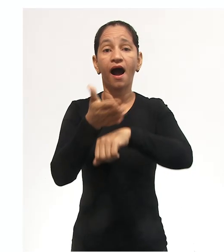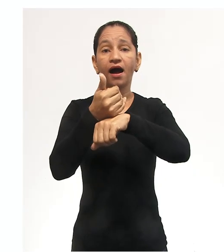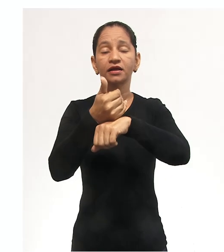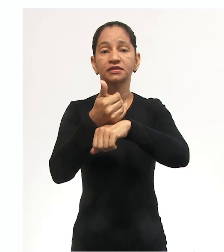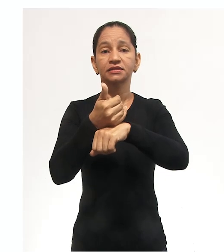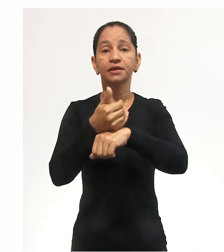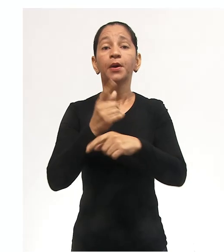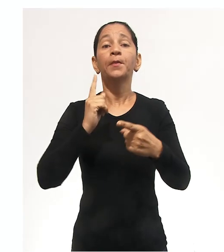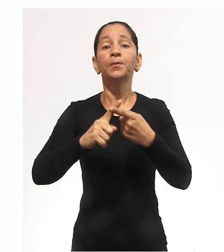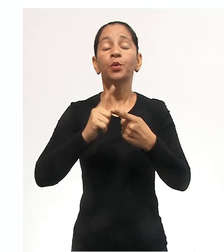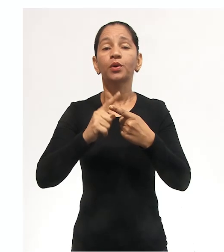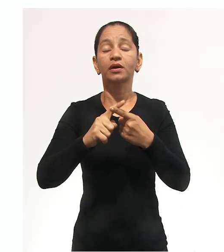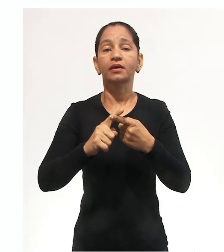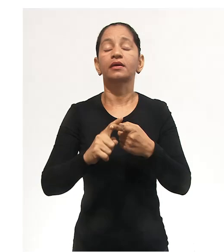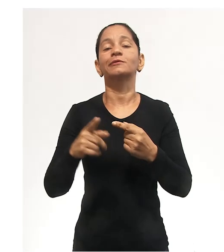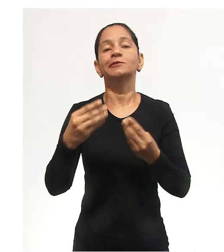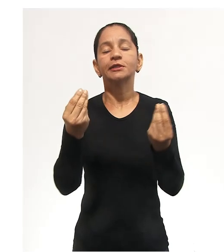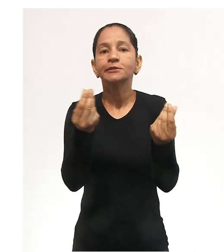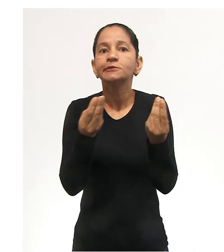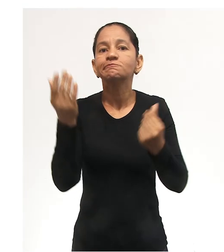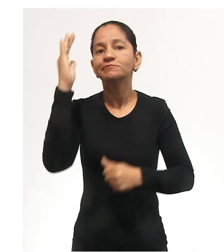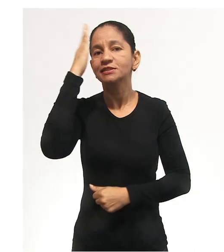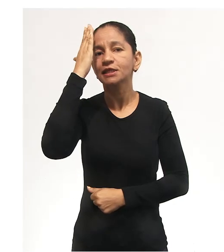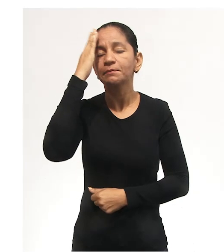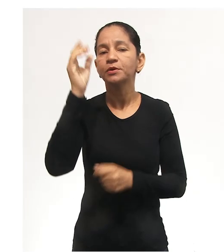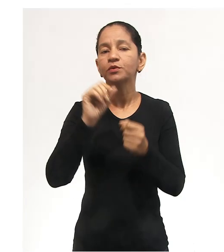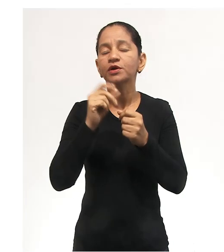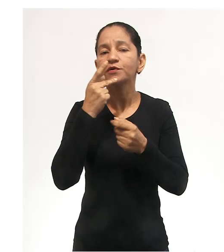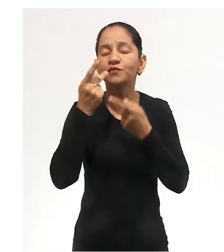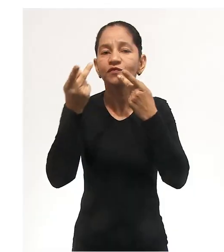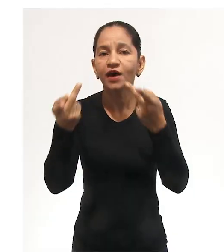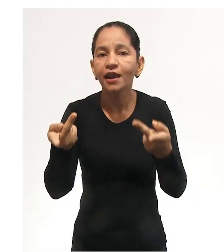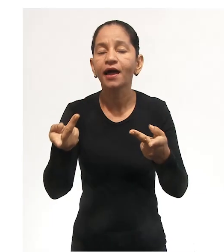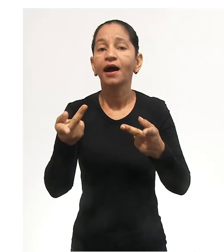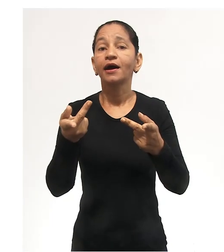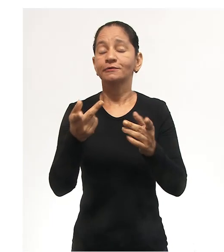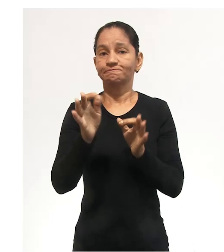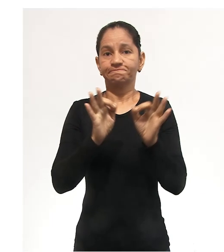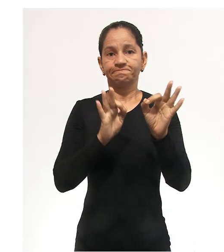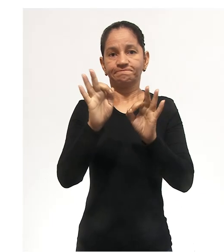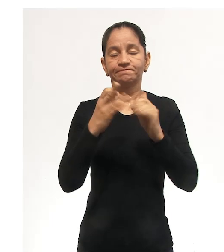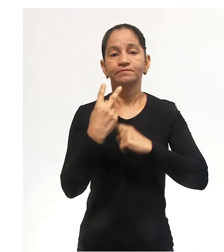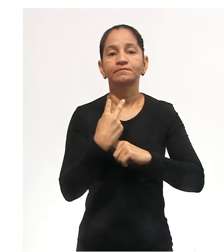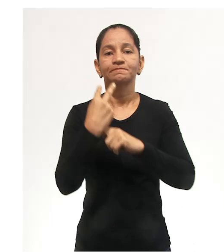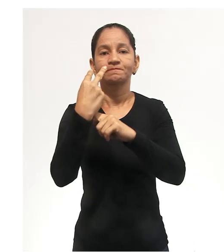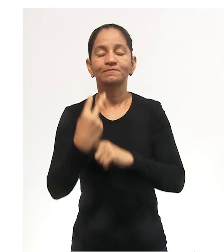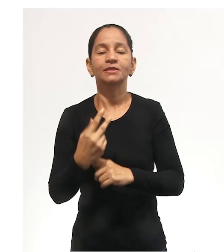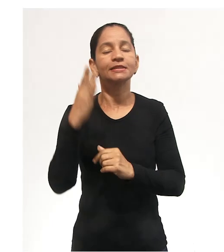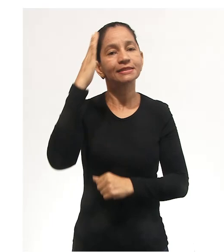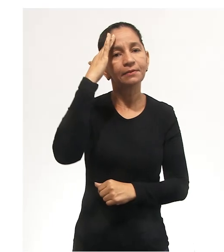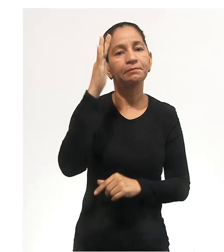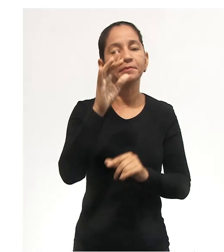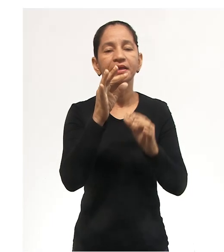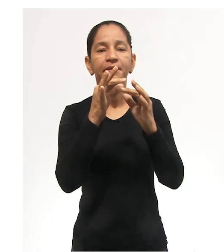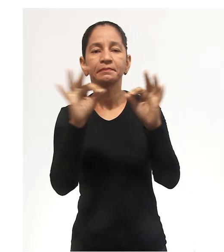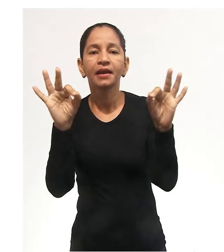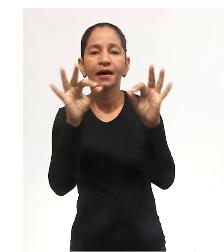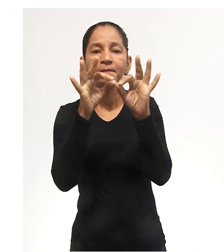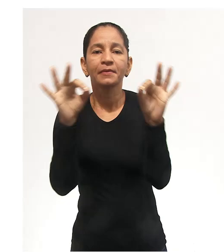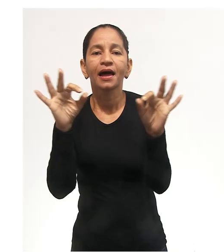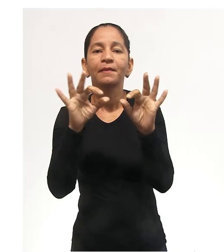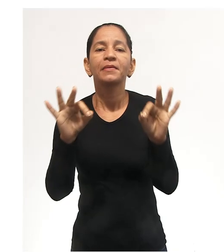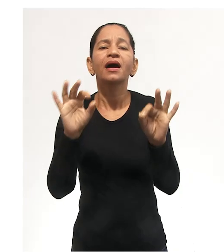maior monitoramento do uso da língua, né? Monitoramento, que você vai se policiar melhor na escolha, né,